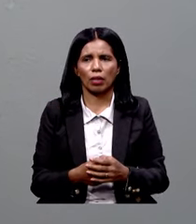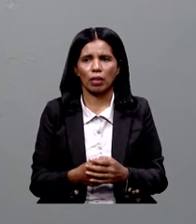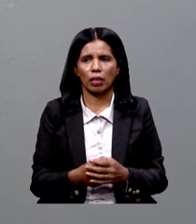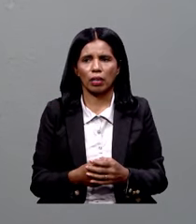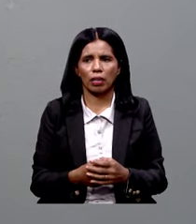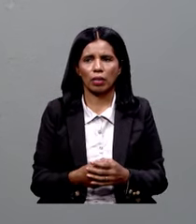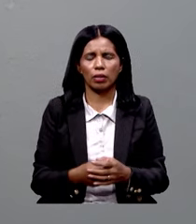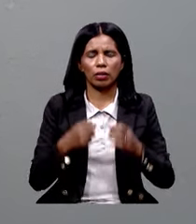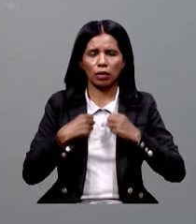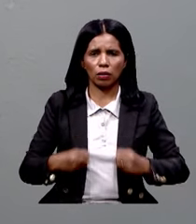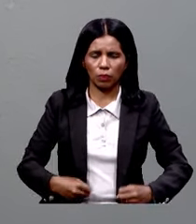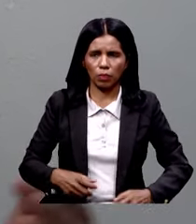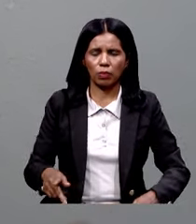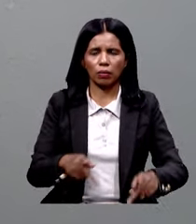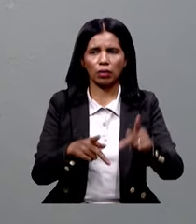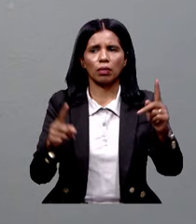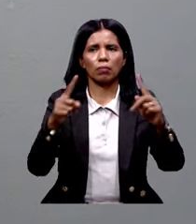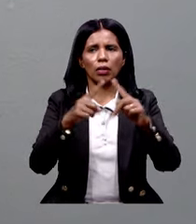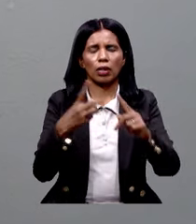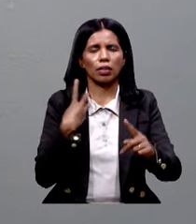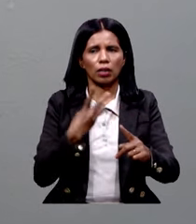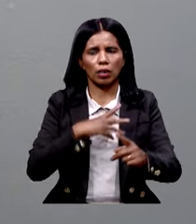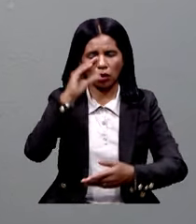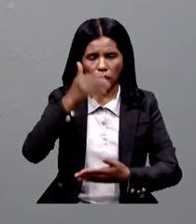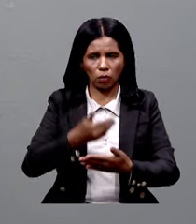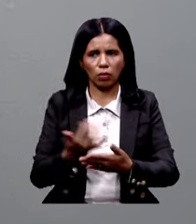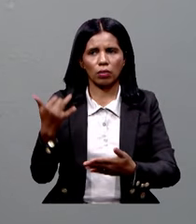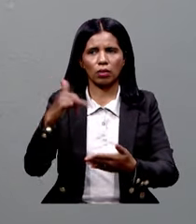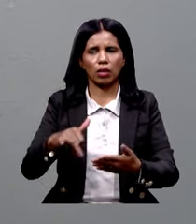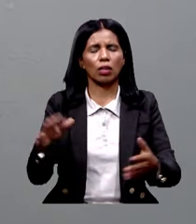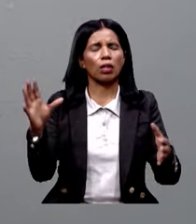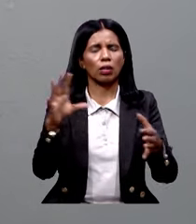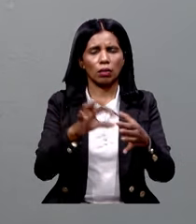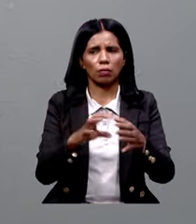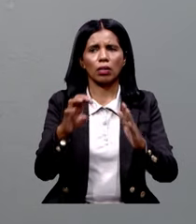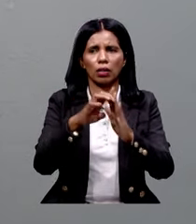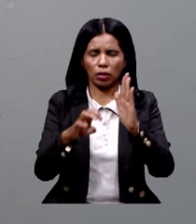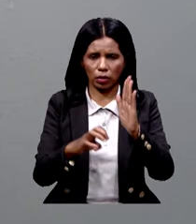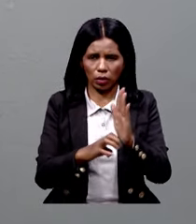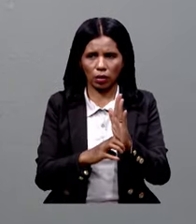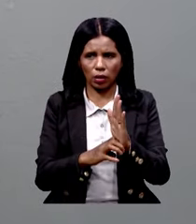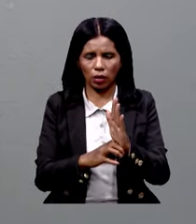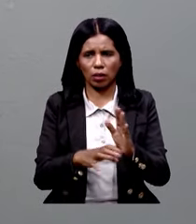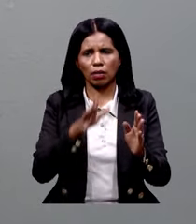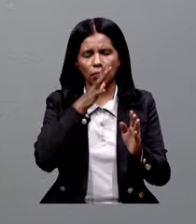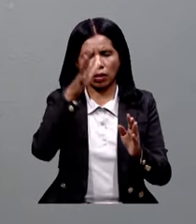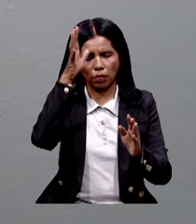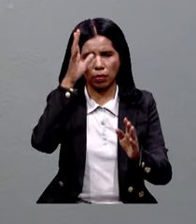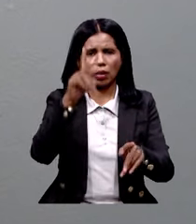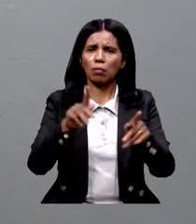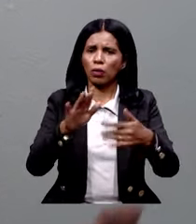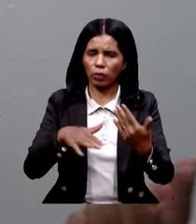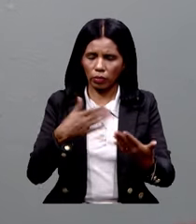saudi public nian liliu baita ne wan serne kabe baita hotunian estado inang aman